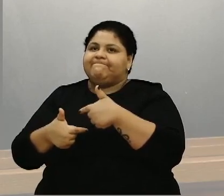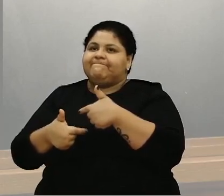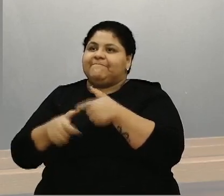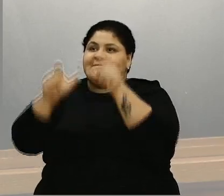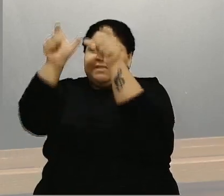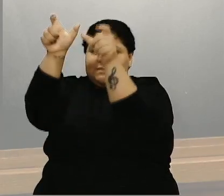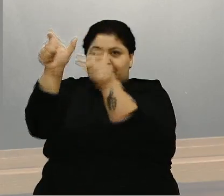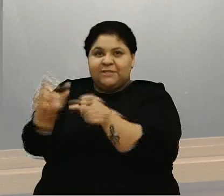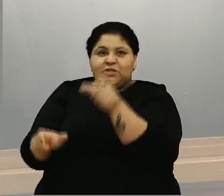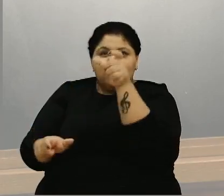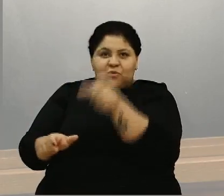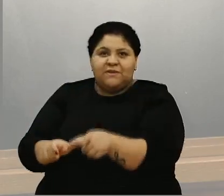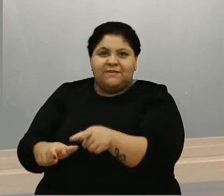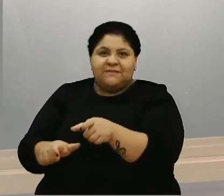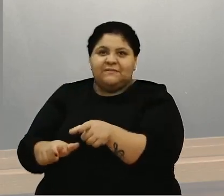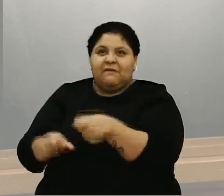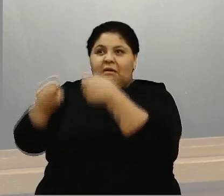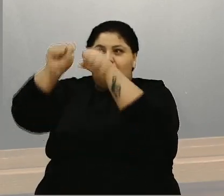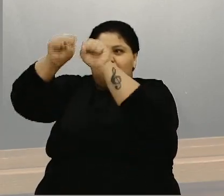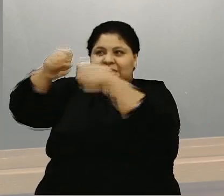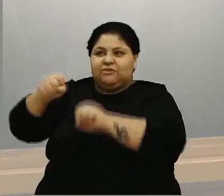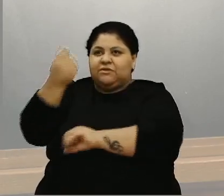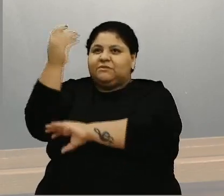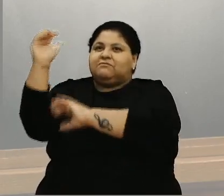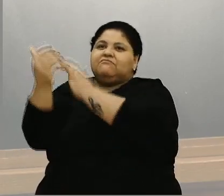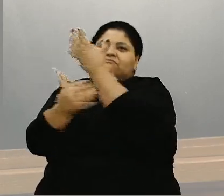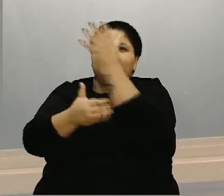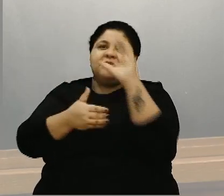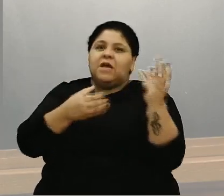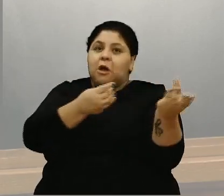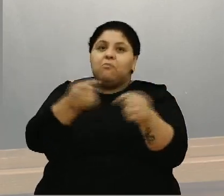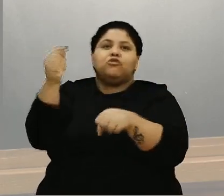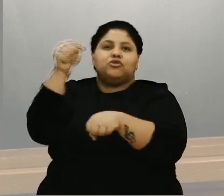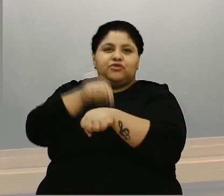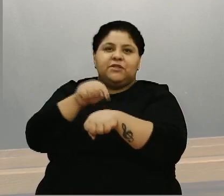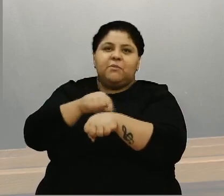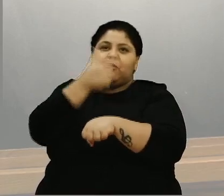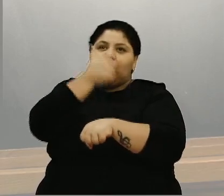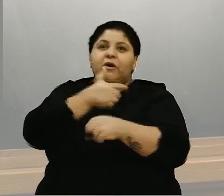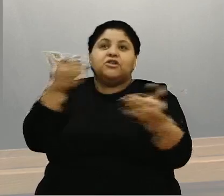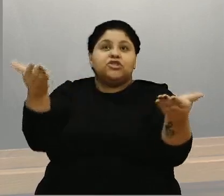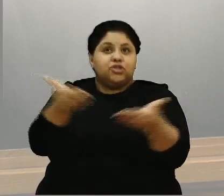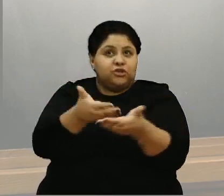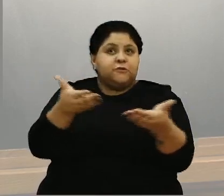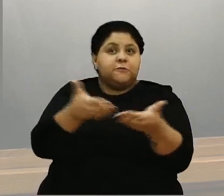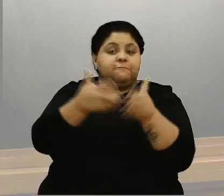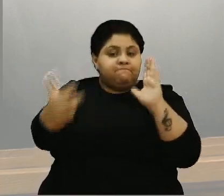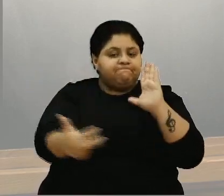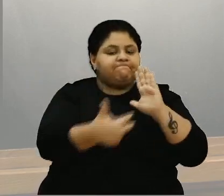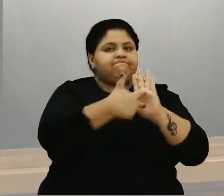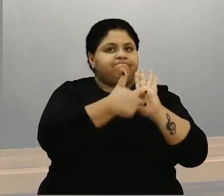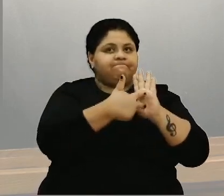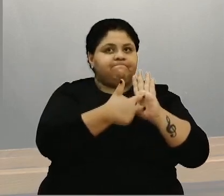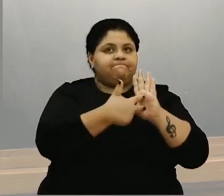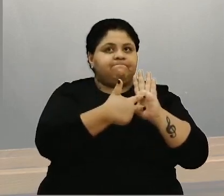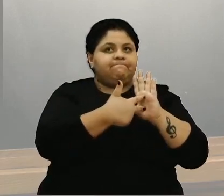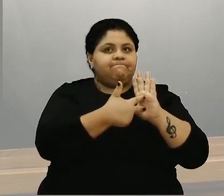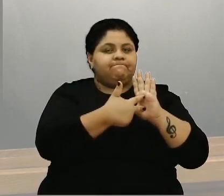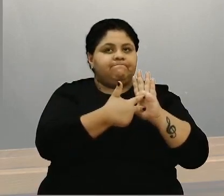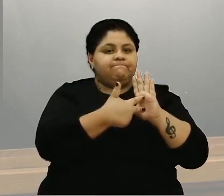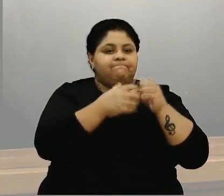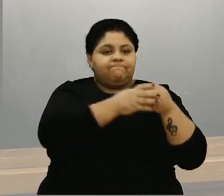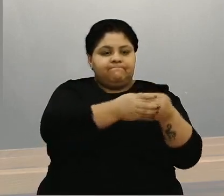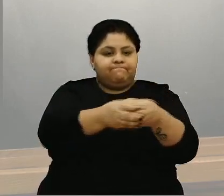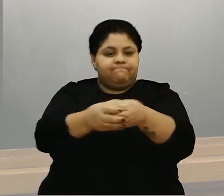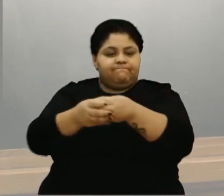questão ambiental há muito tempo e que agora eu acho que isso tem que servir para esse alerta. Então, esta frente vem